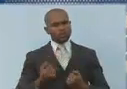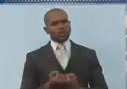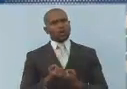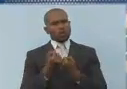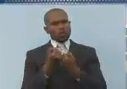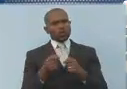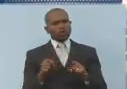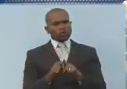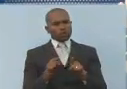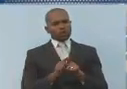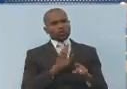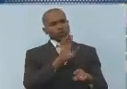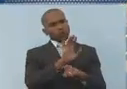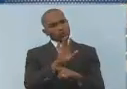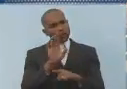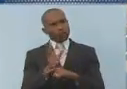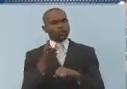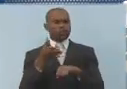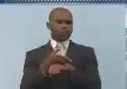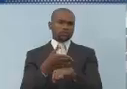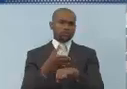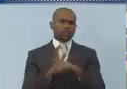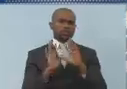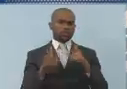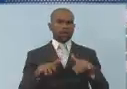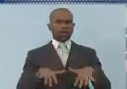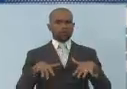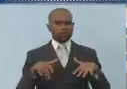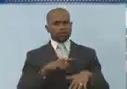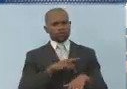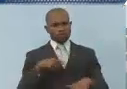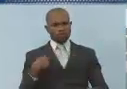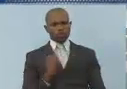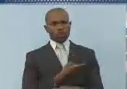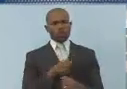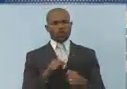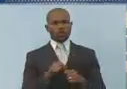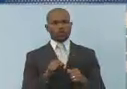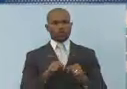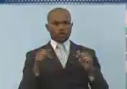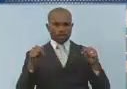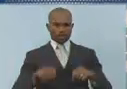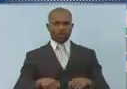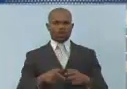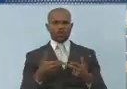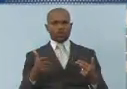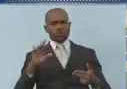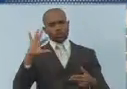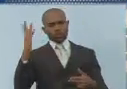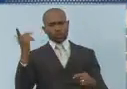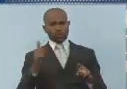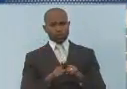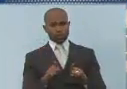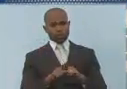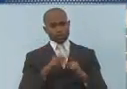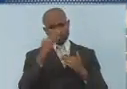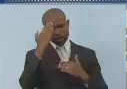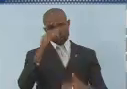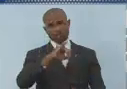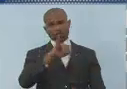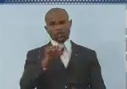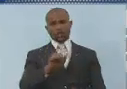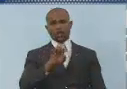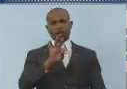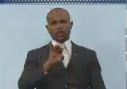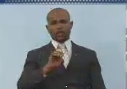a assistência, toda a assessoria às audiências que temos aqui realizado. Agradecer ao Jatobá, antes que eu